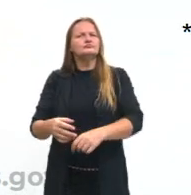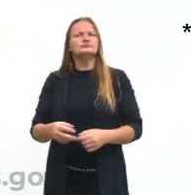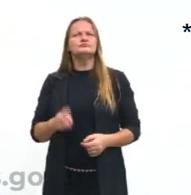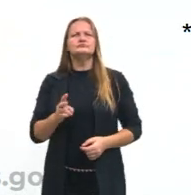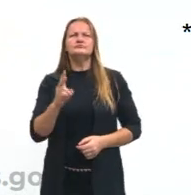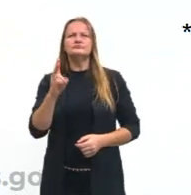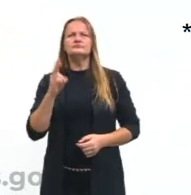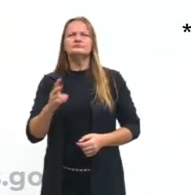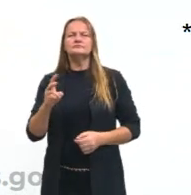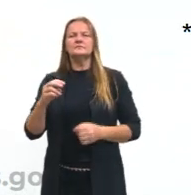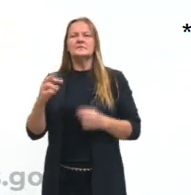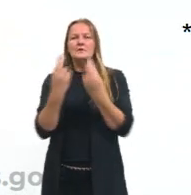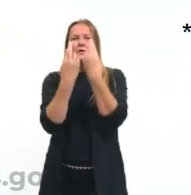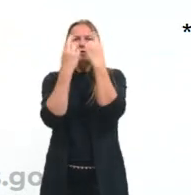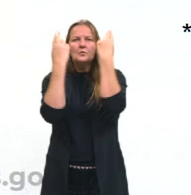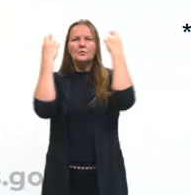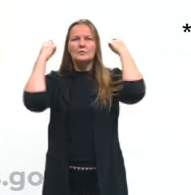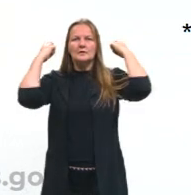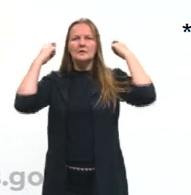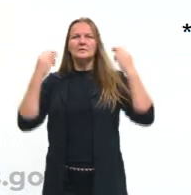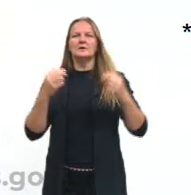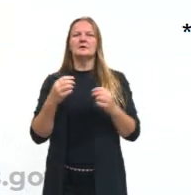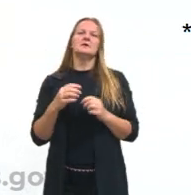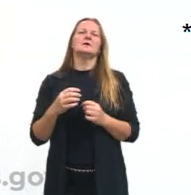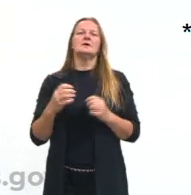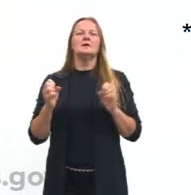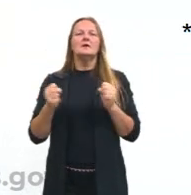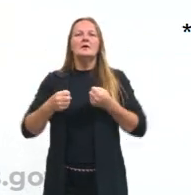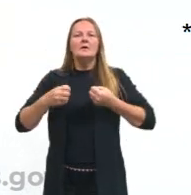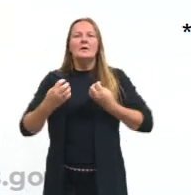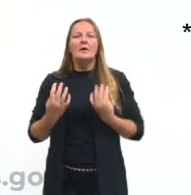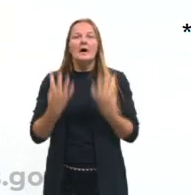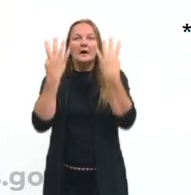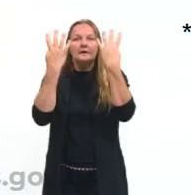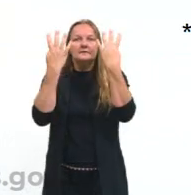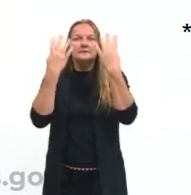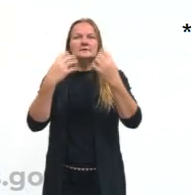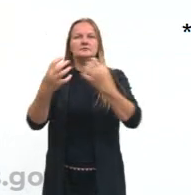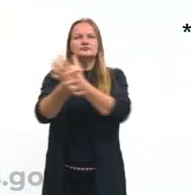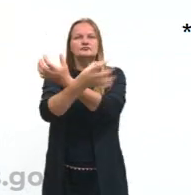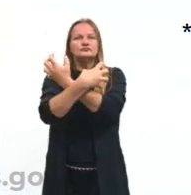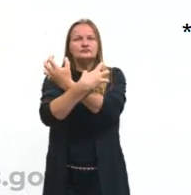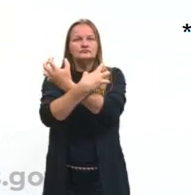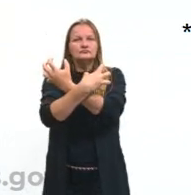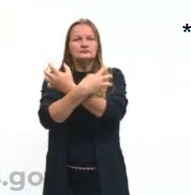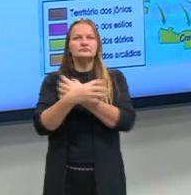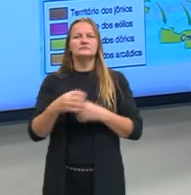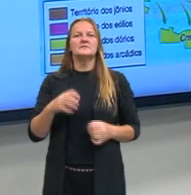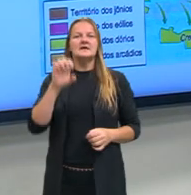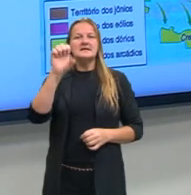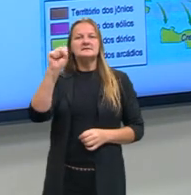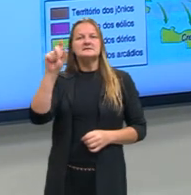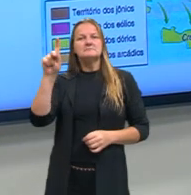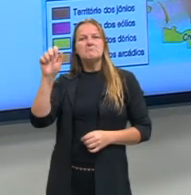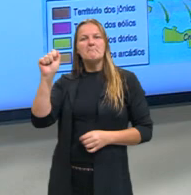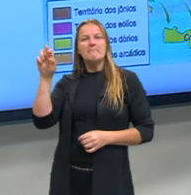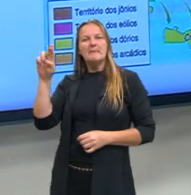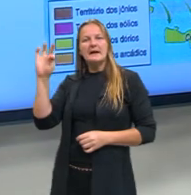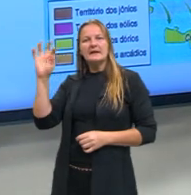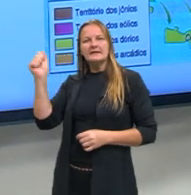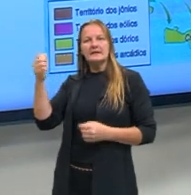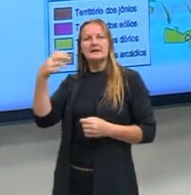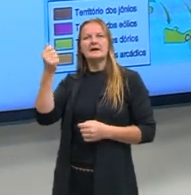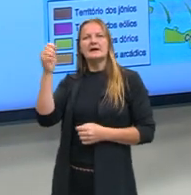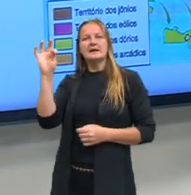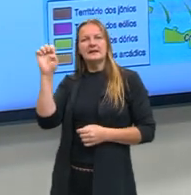da Grécia Atenas e Esparta a Grécia era experiência Grécia acolheu vários povos